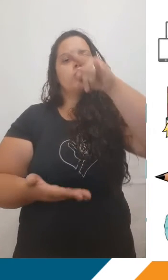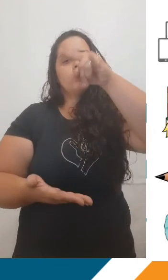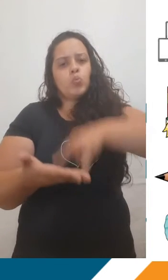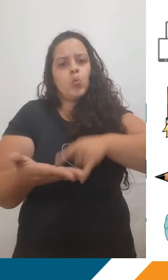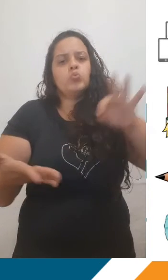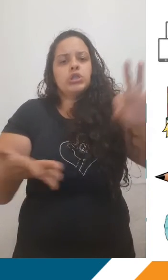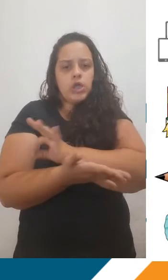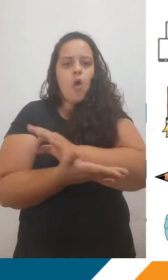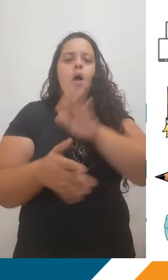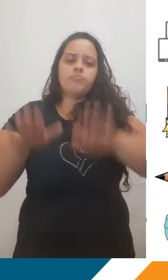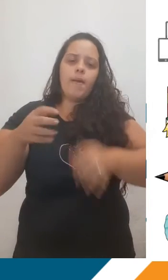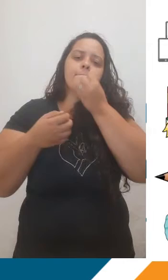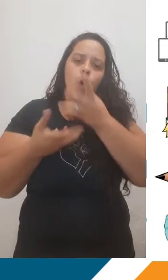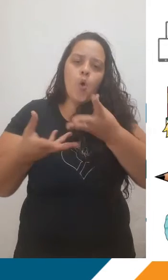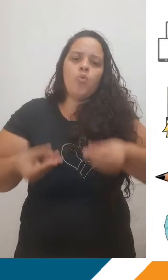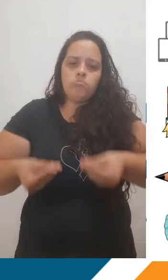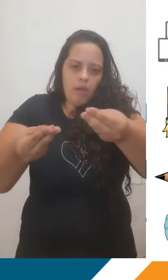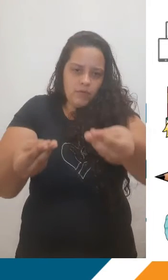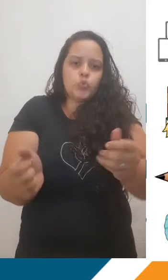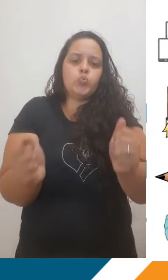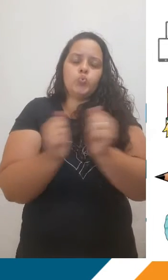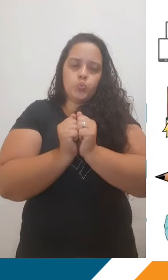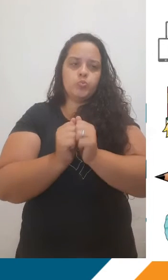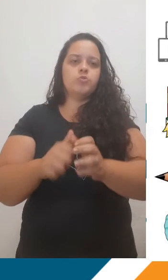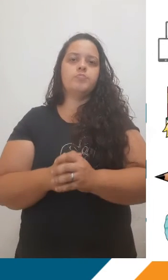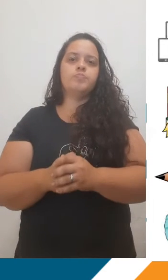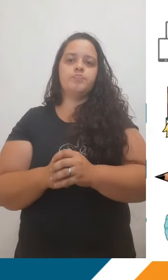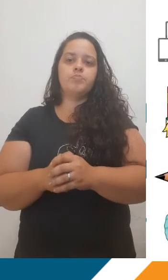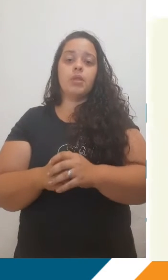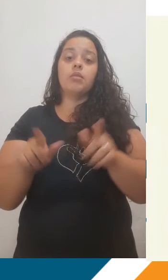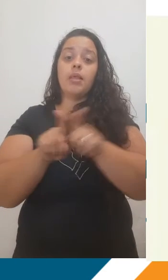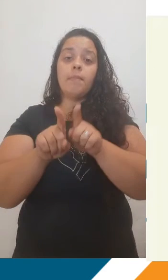de confirmação. Acima de tudo, precisamos